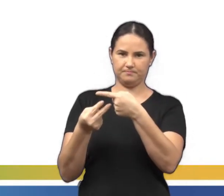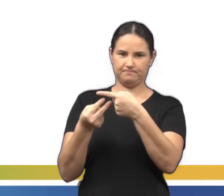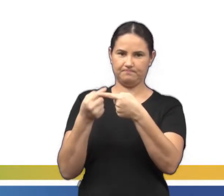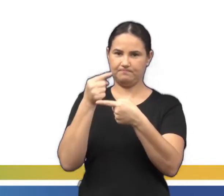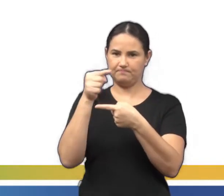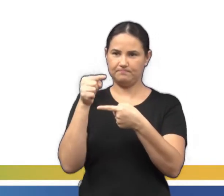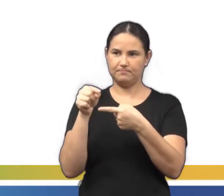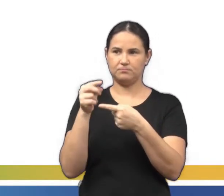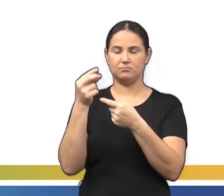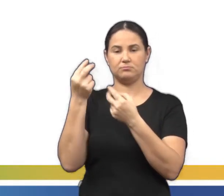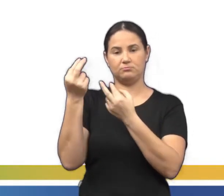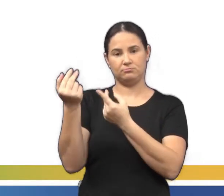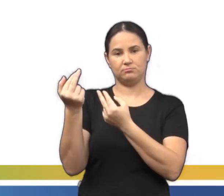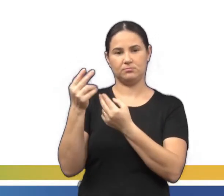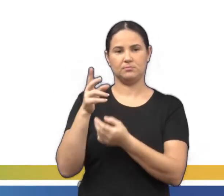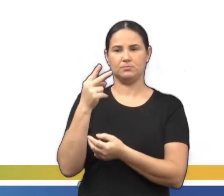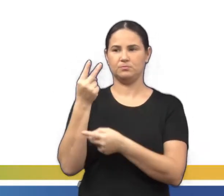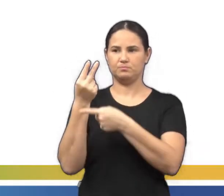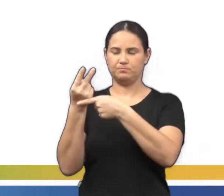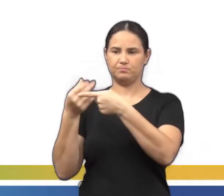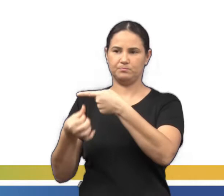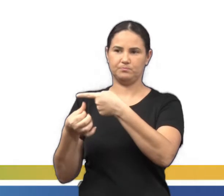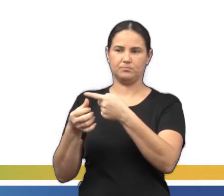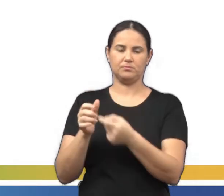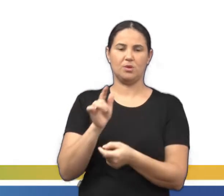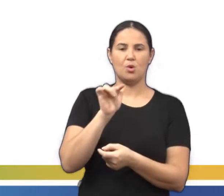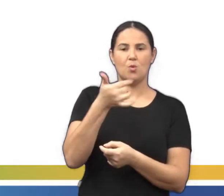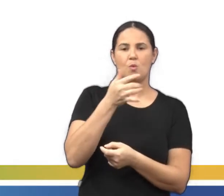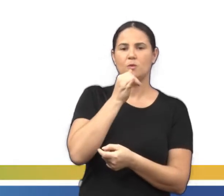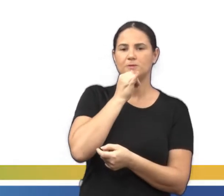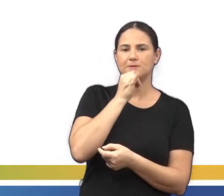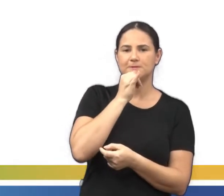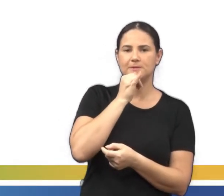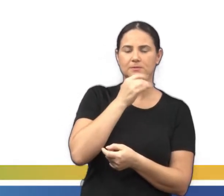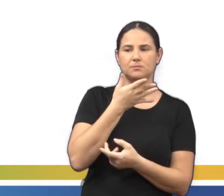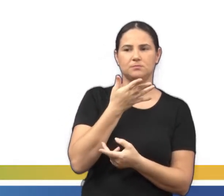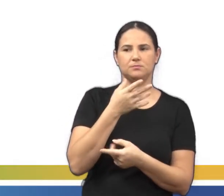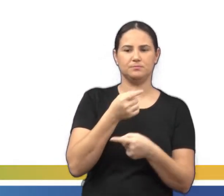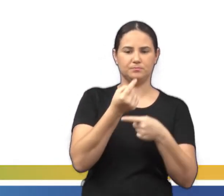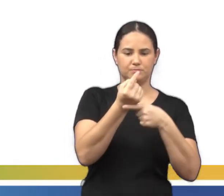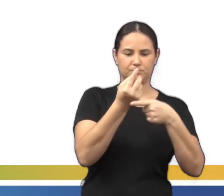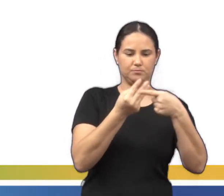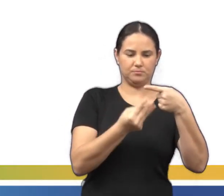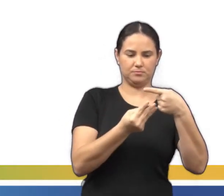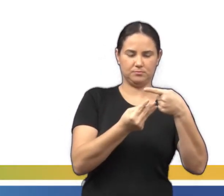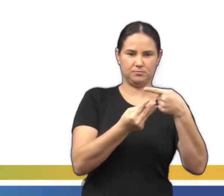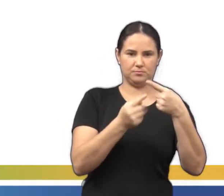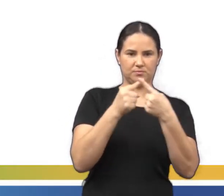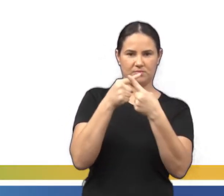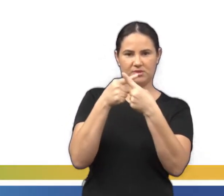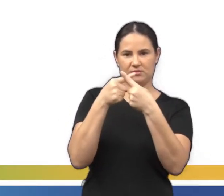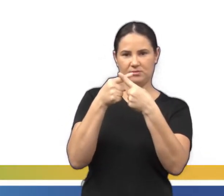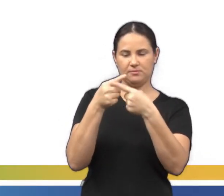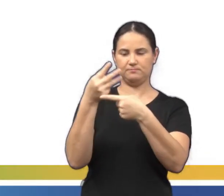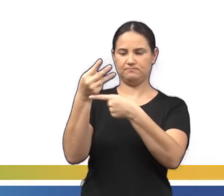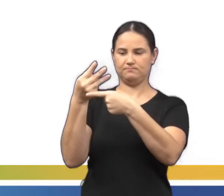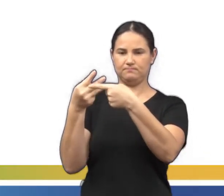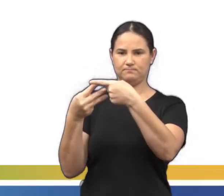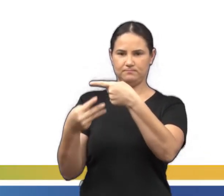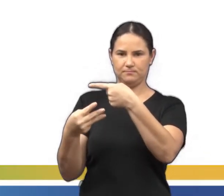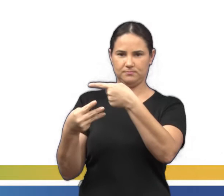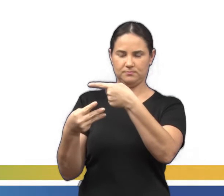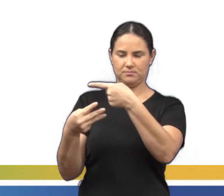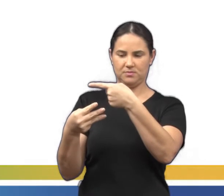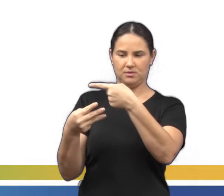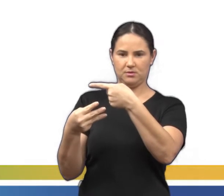quantidade, tá bom? O outro exemplo é multiplicar por 3. 1 terço, estou multiplicando o